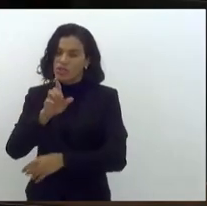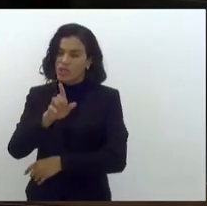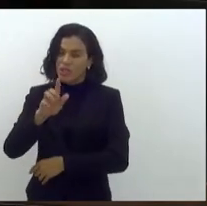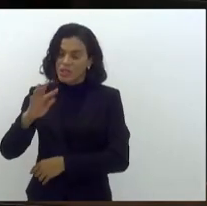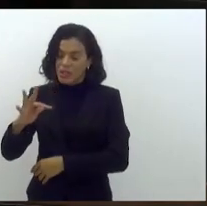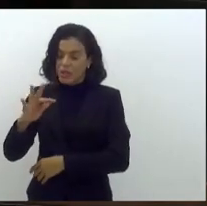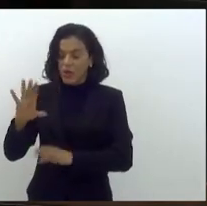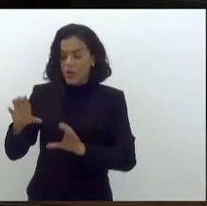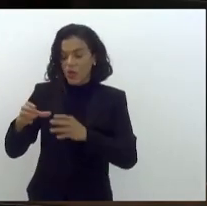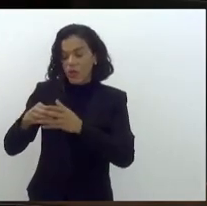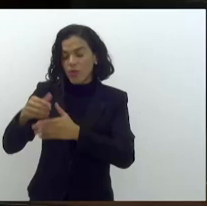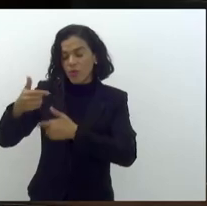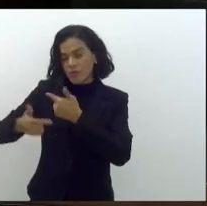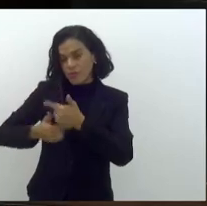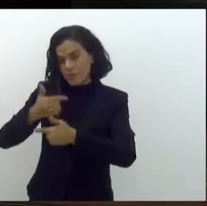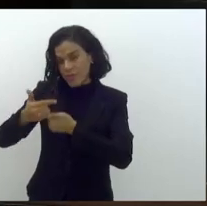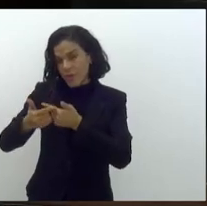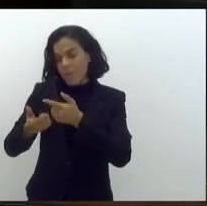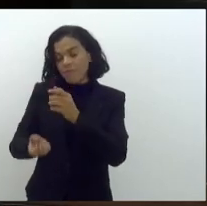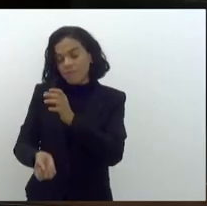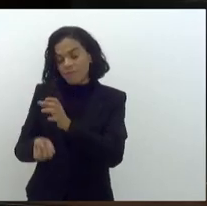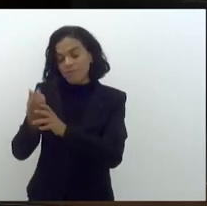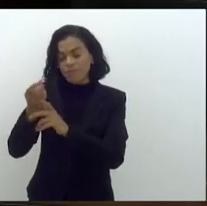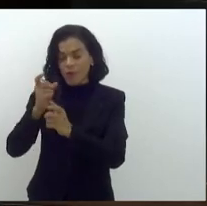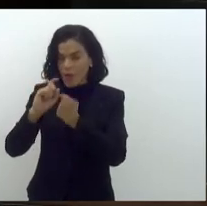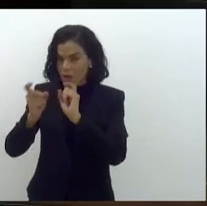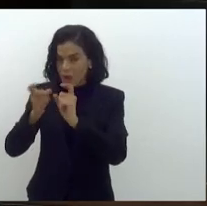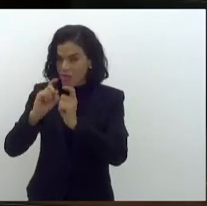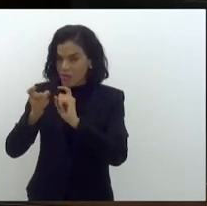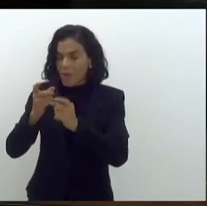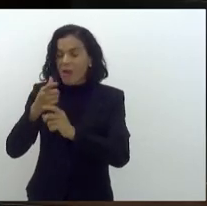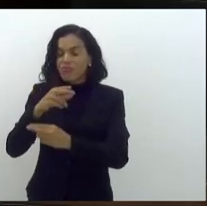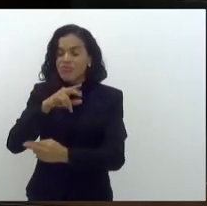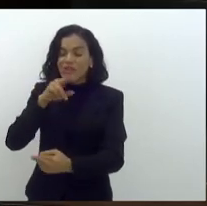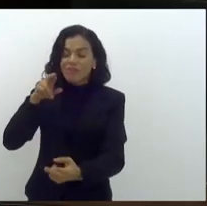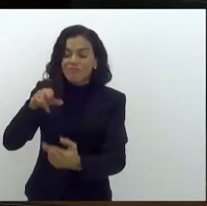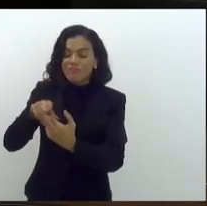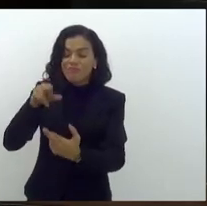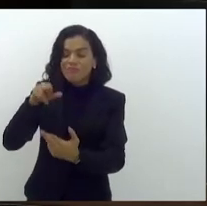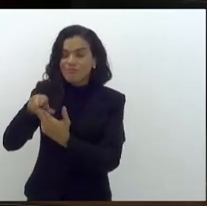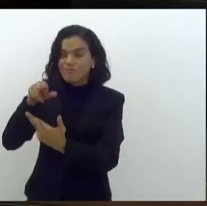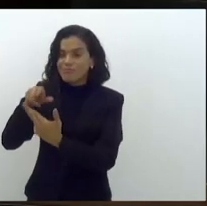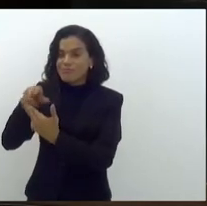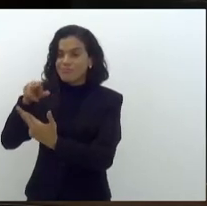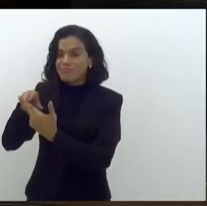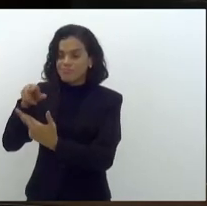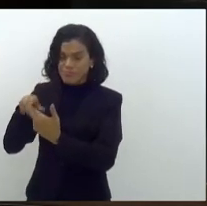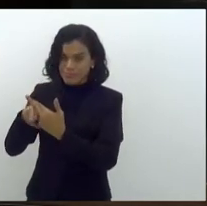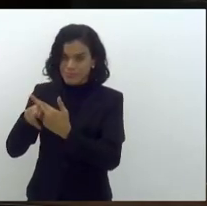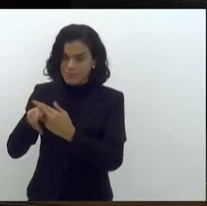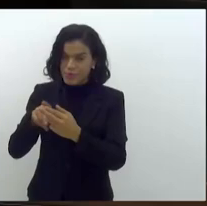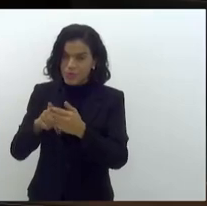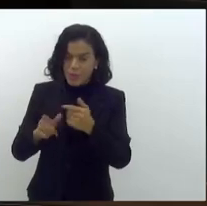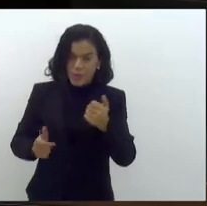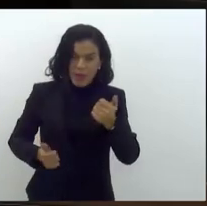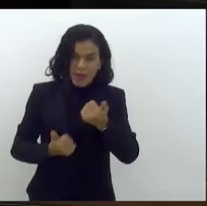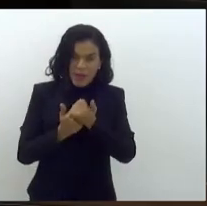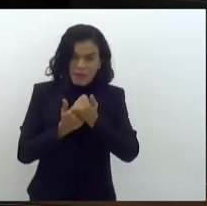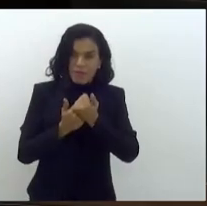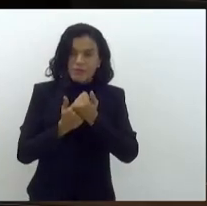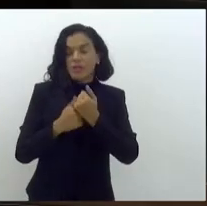que acabou realizando reuniões sem muita efetividade a meu ver e só para reforçar